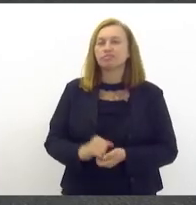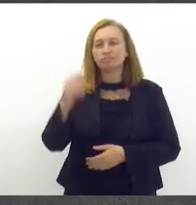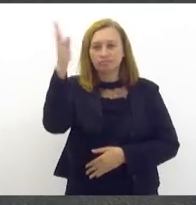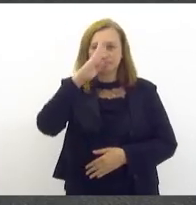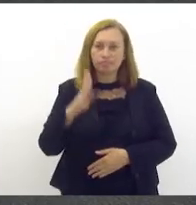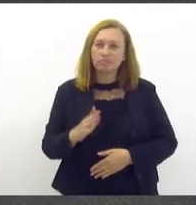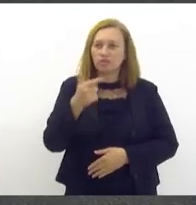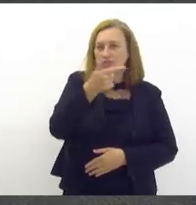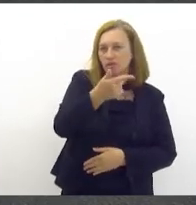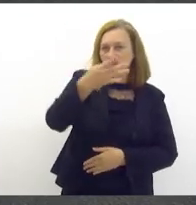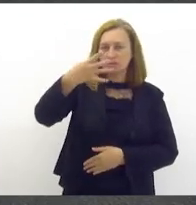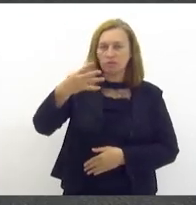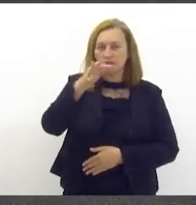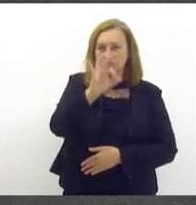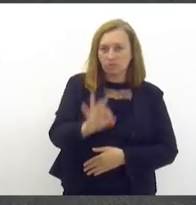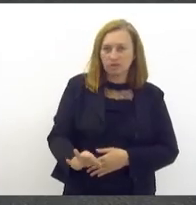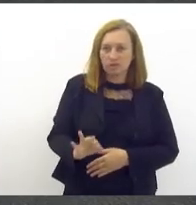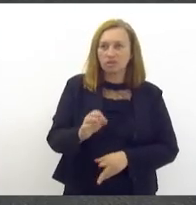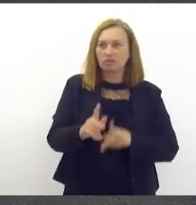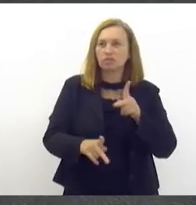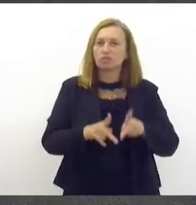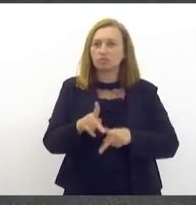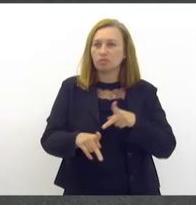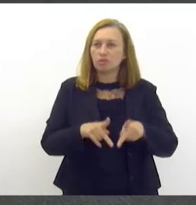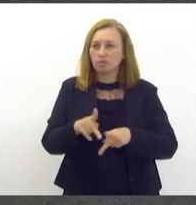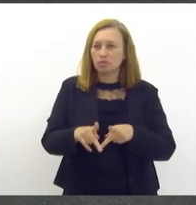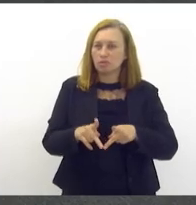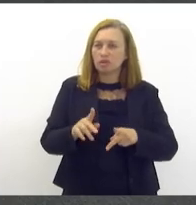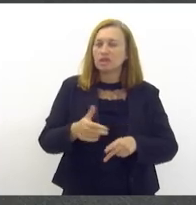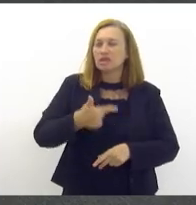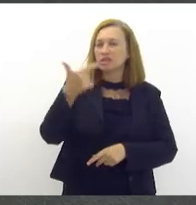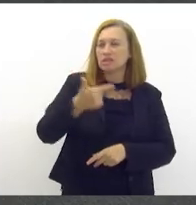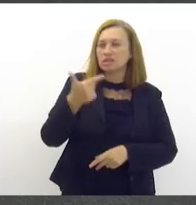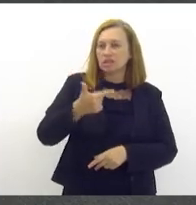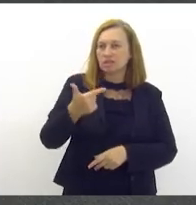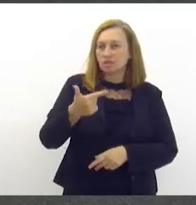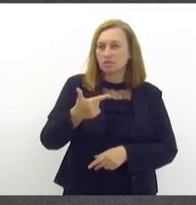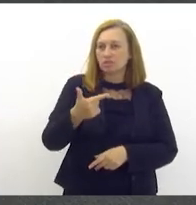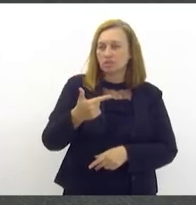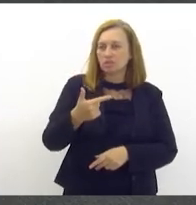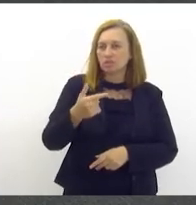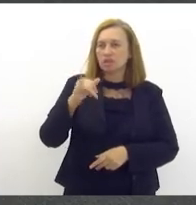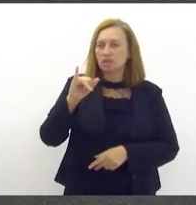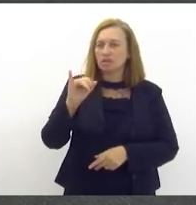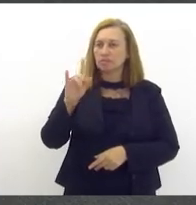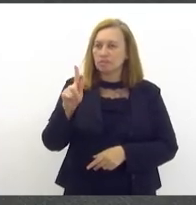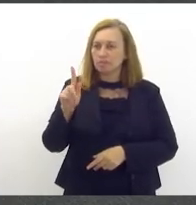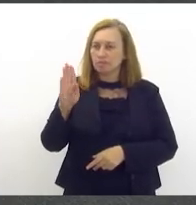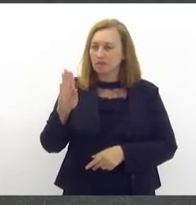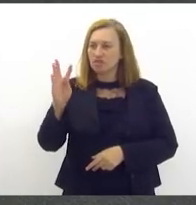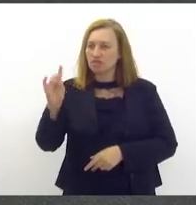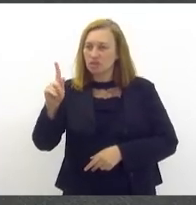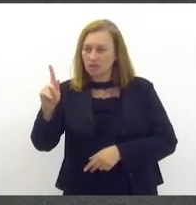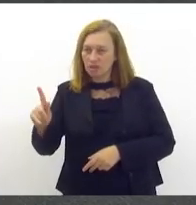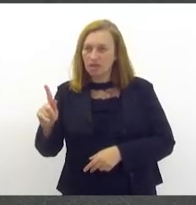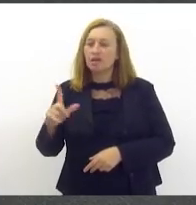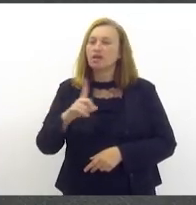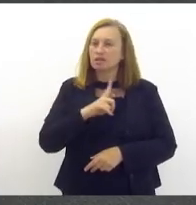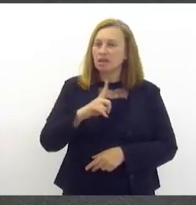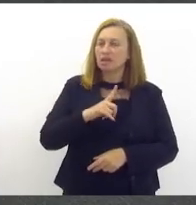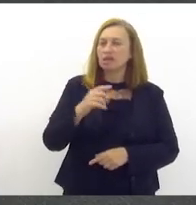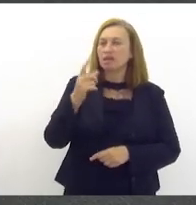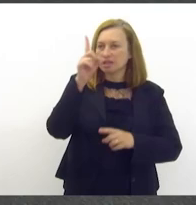Brasil, 24% da população, segundo o nosso censo, possui algum tipo de deficiência, sendo